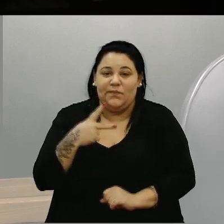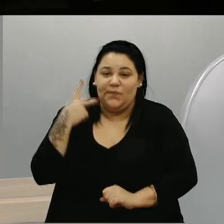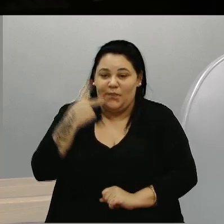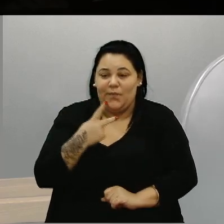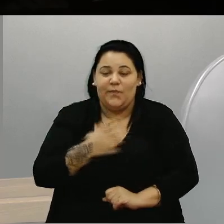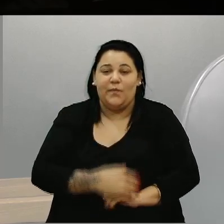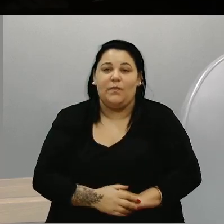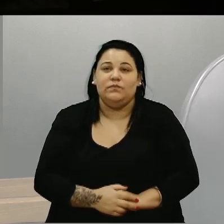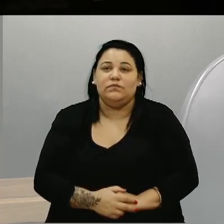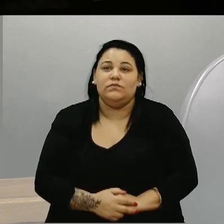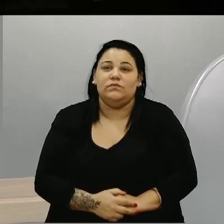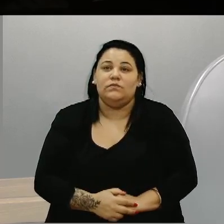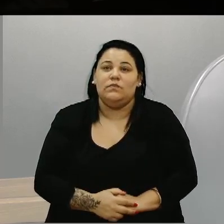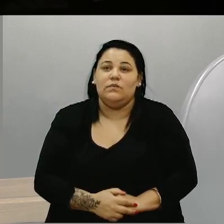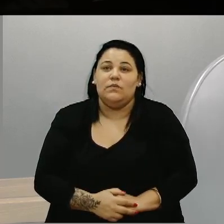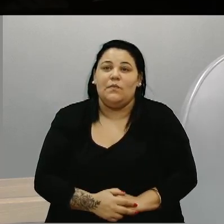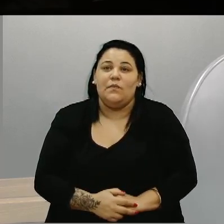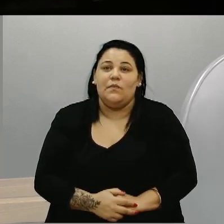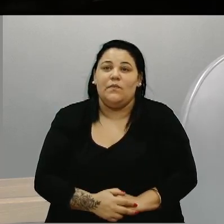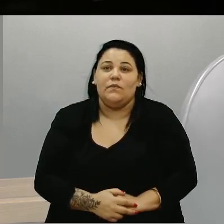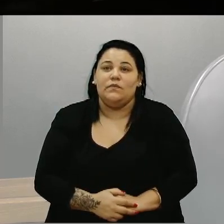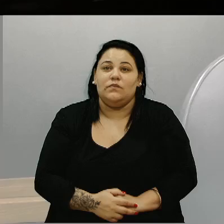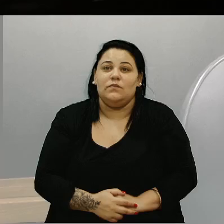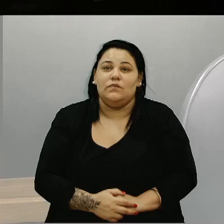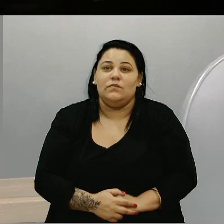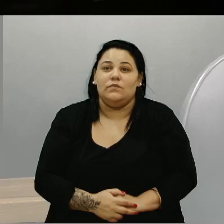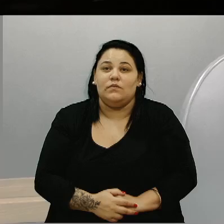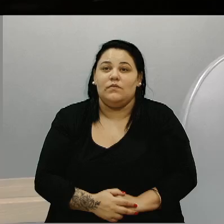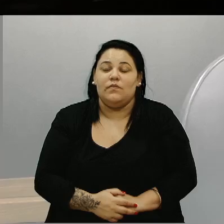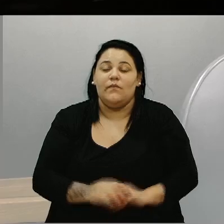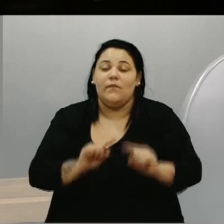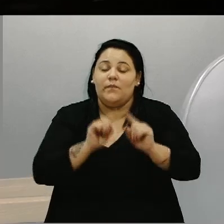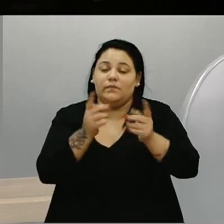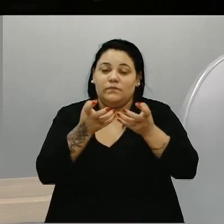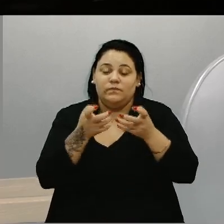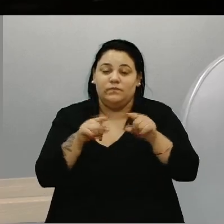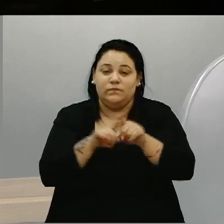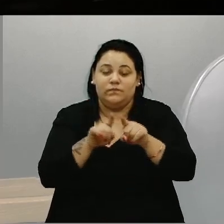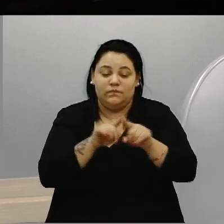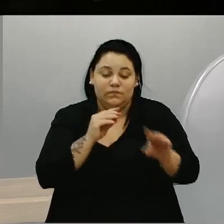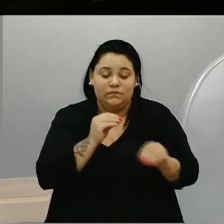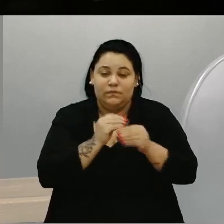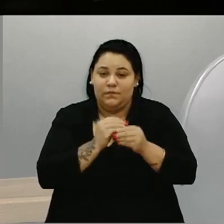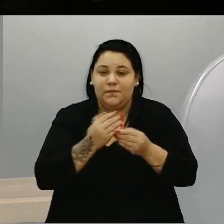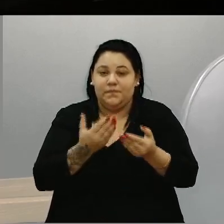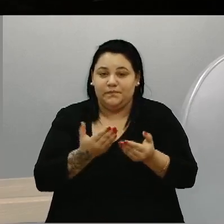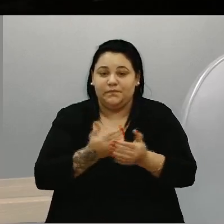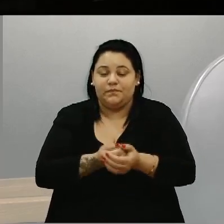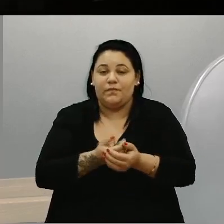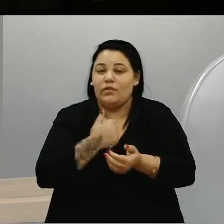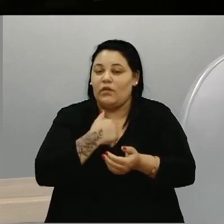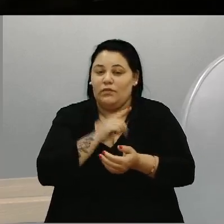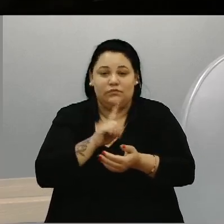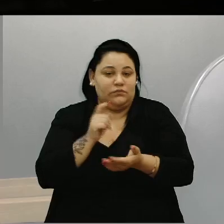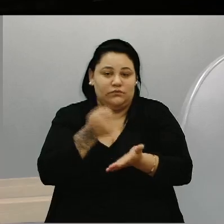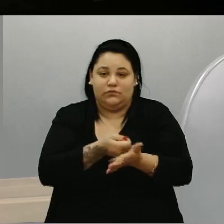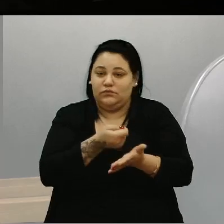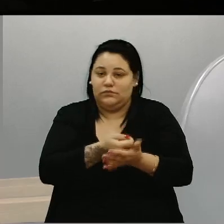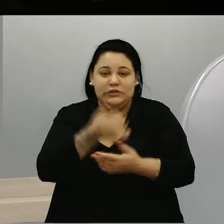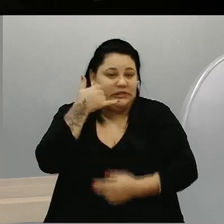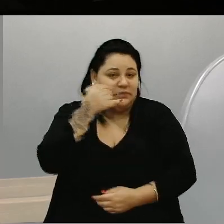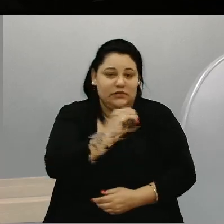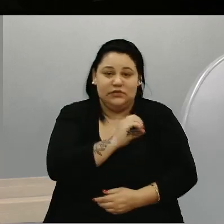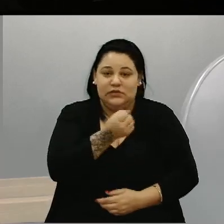vereadoras. Mas eu queria também dizer que eu não tentei ligar para o